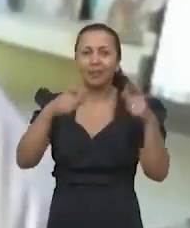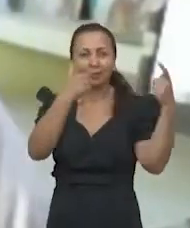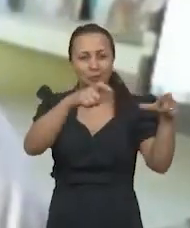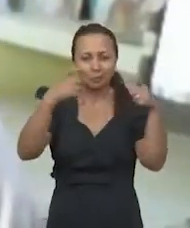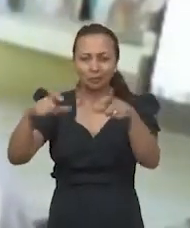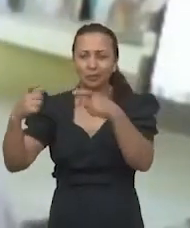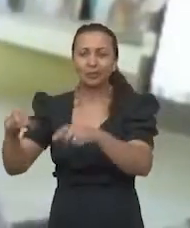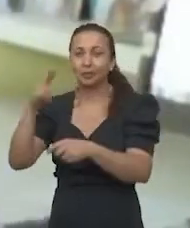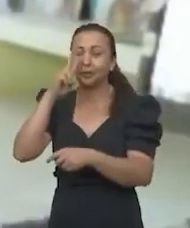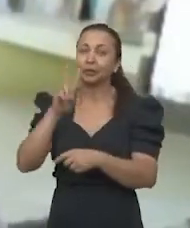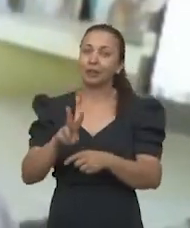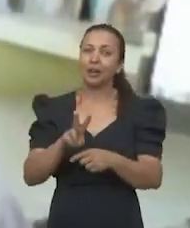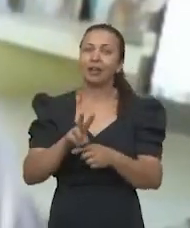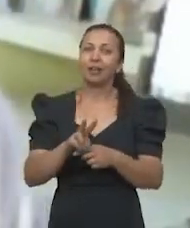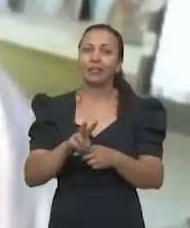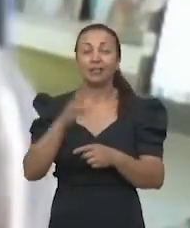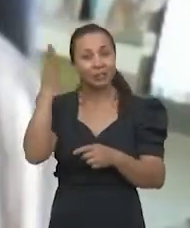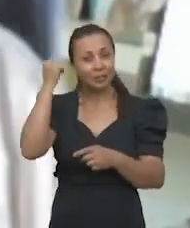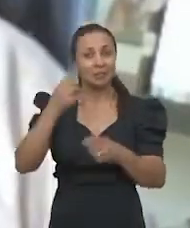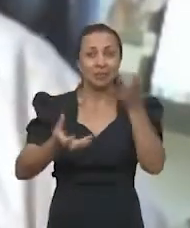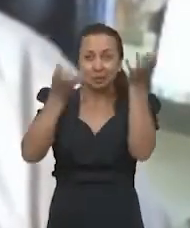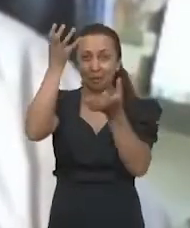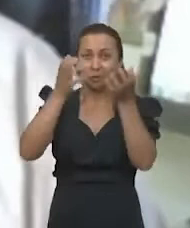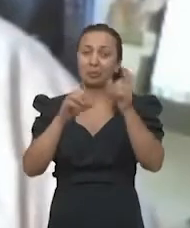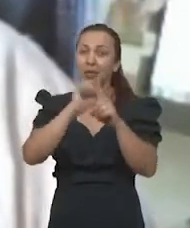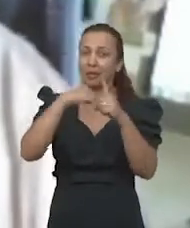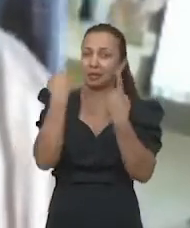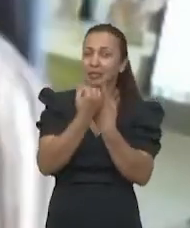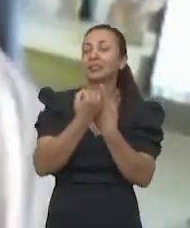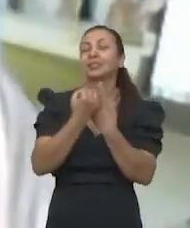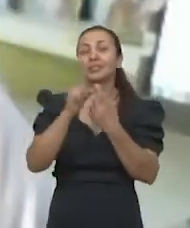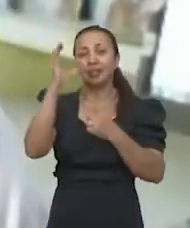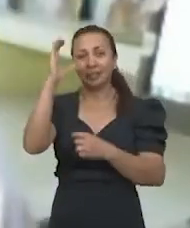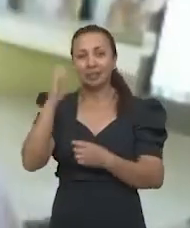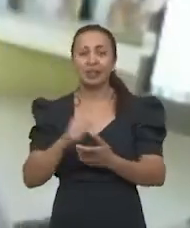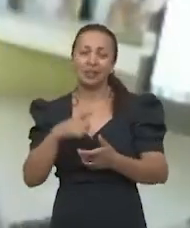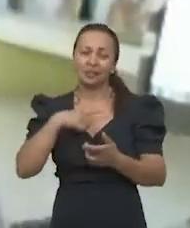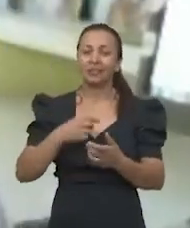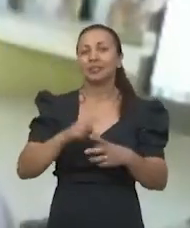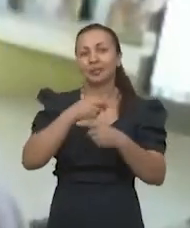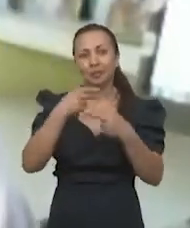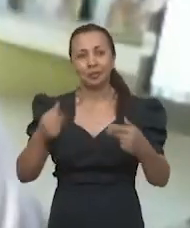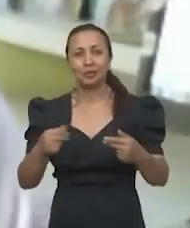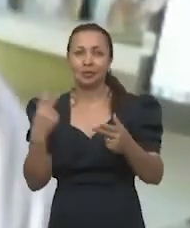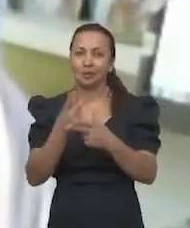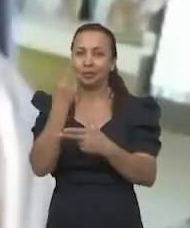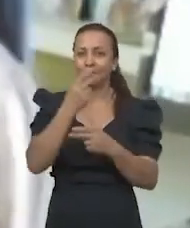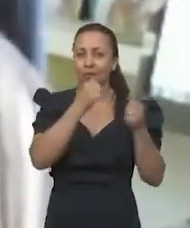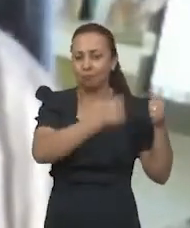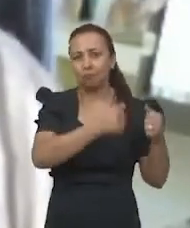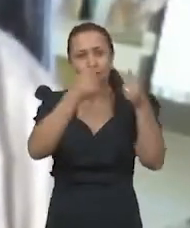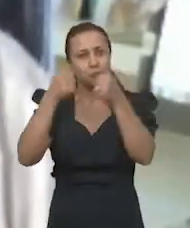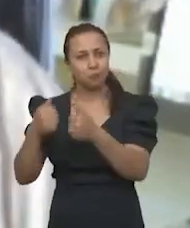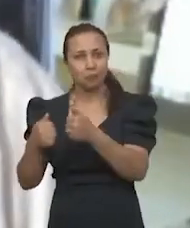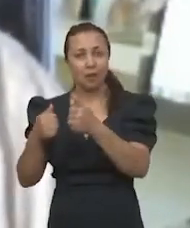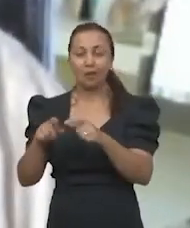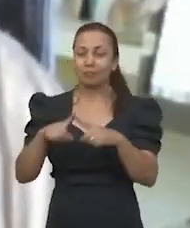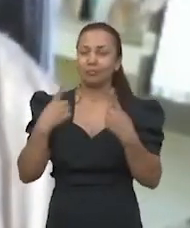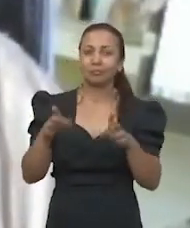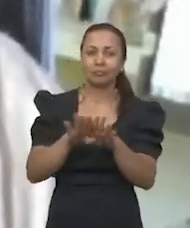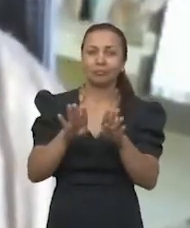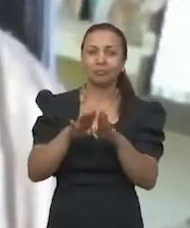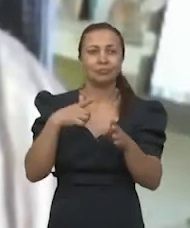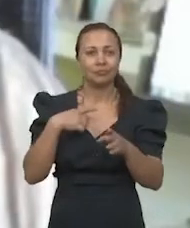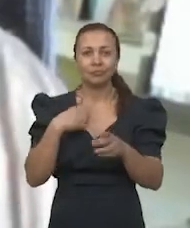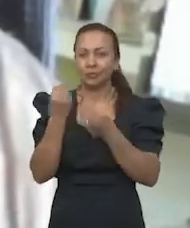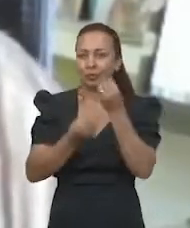nós sabemos, a economia ela é uma ciência social e que tem a questão de valores, de posição, e aí além disso